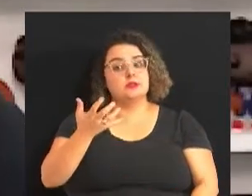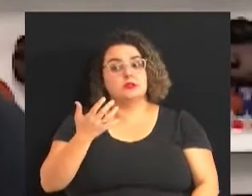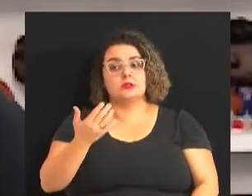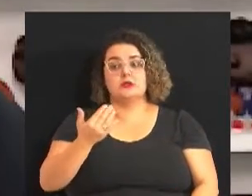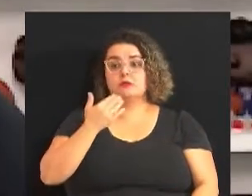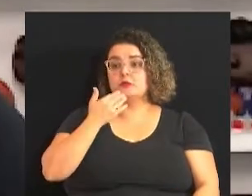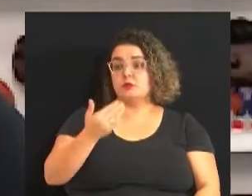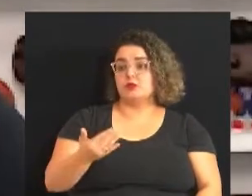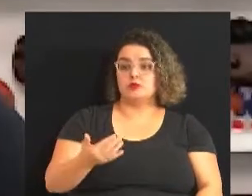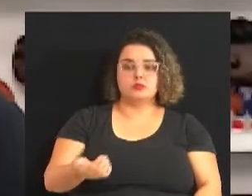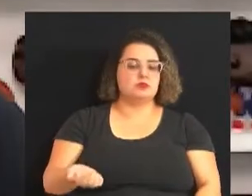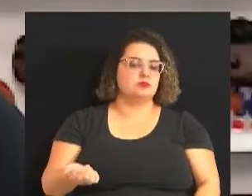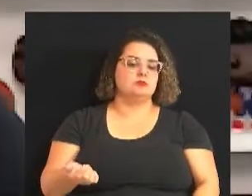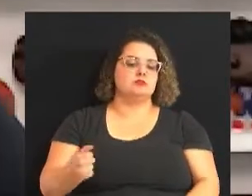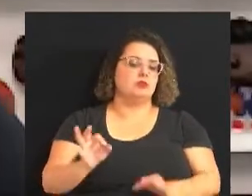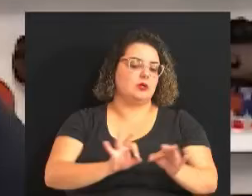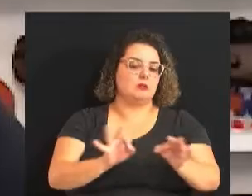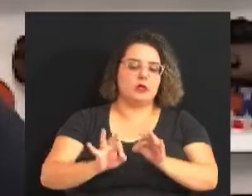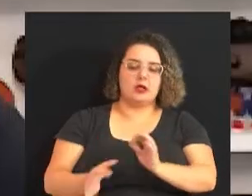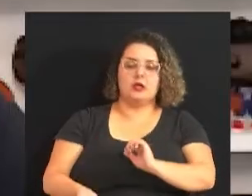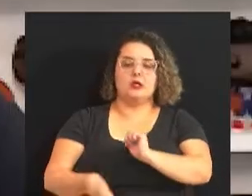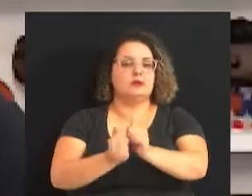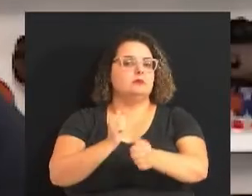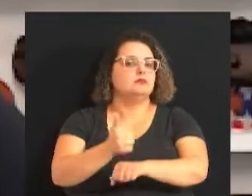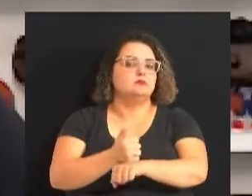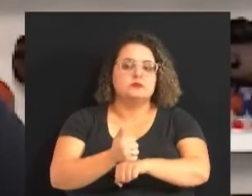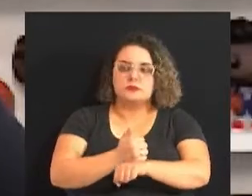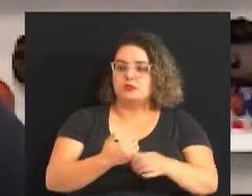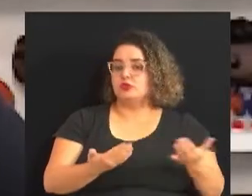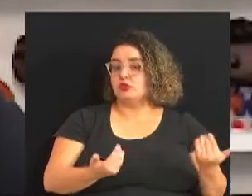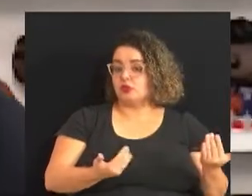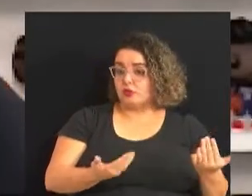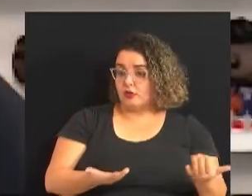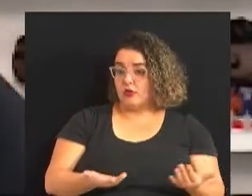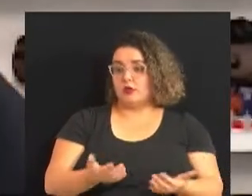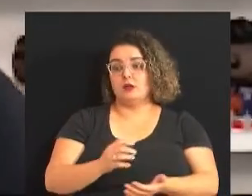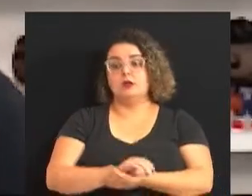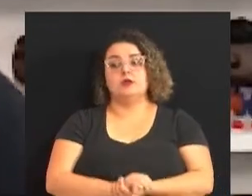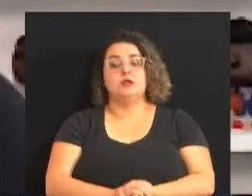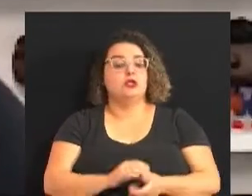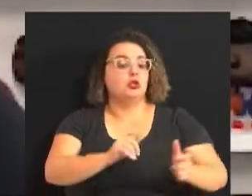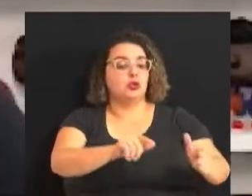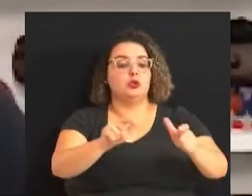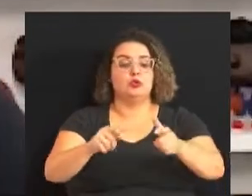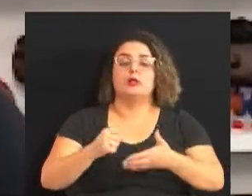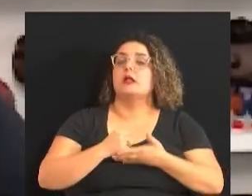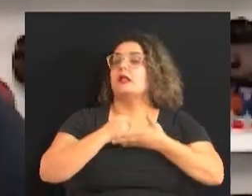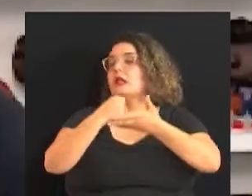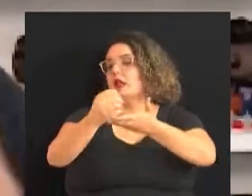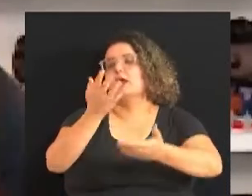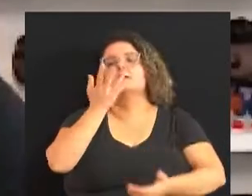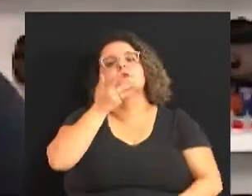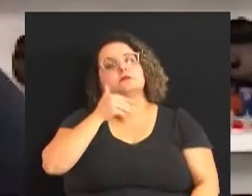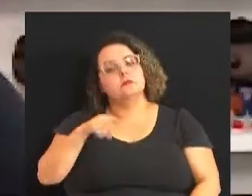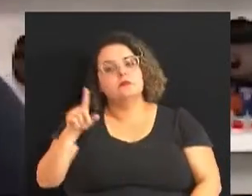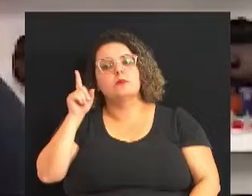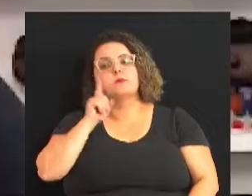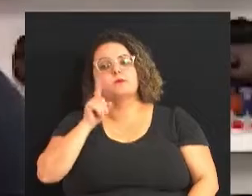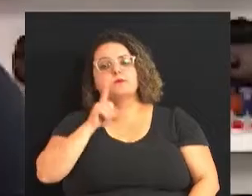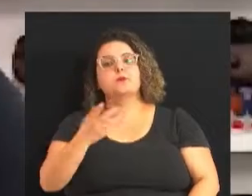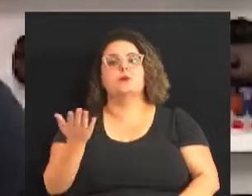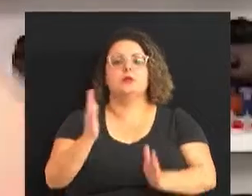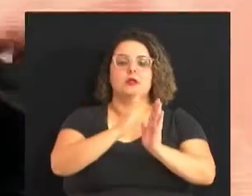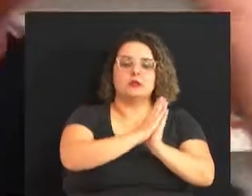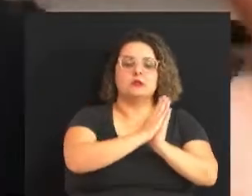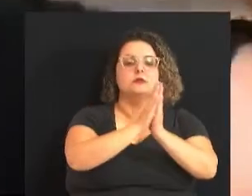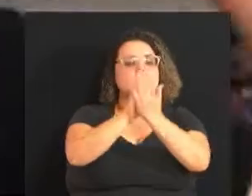jogadores, de jovens. Existem camps brasileiros que levam crianças para os Estados Unidos para ter esse intercâmbio,